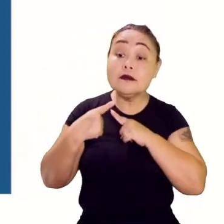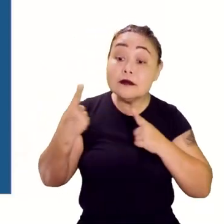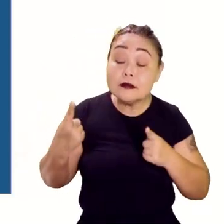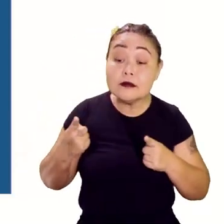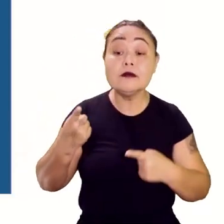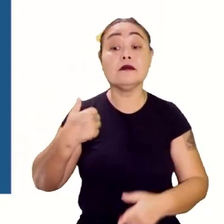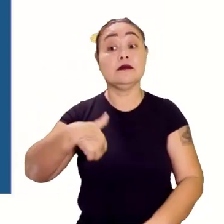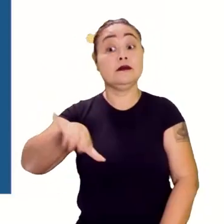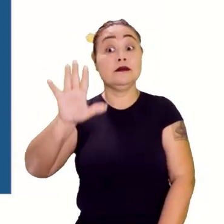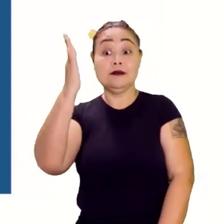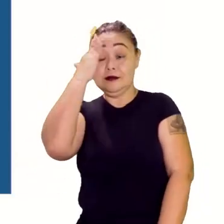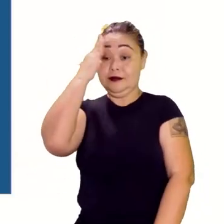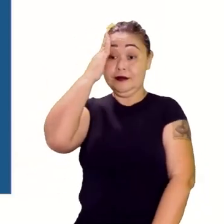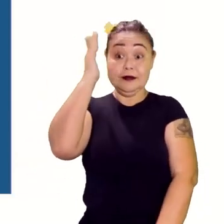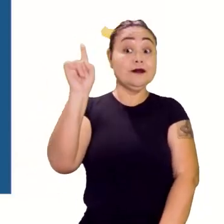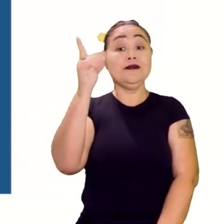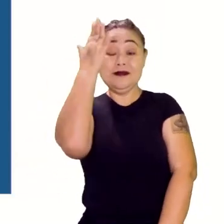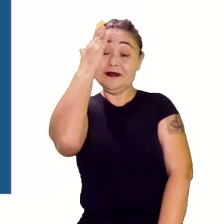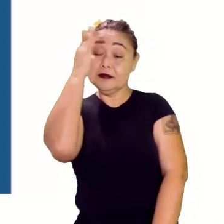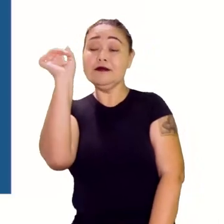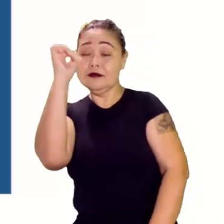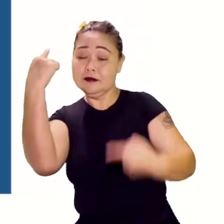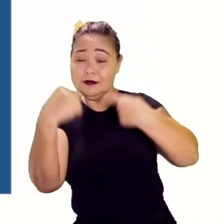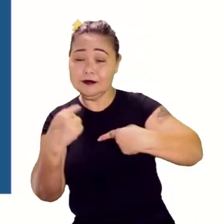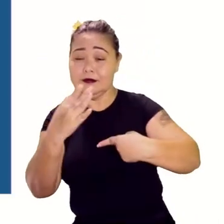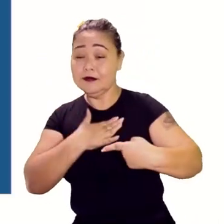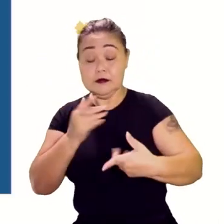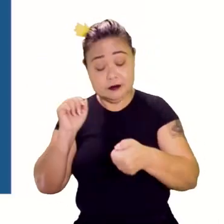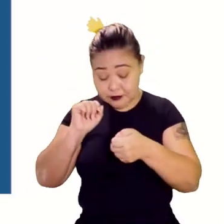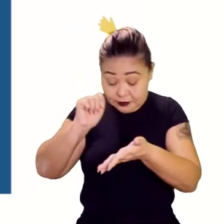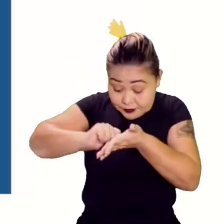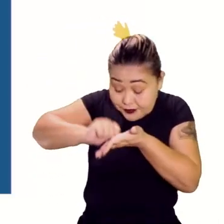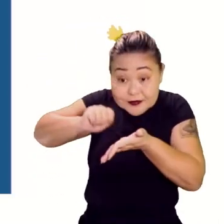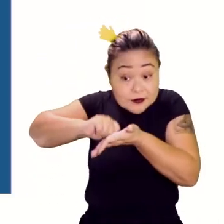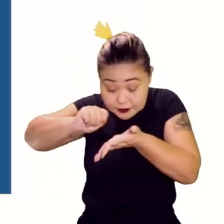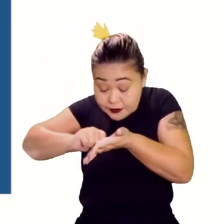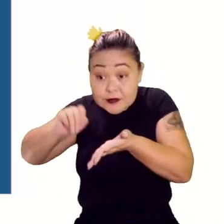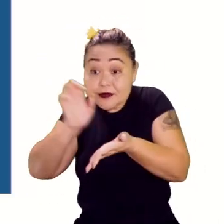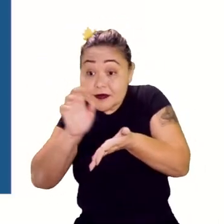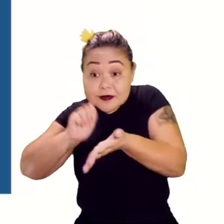E tem outro que fala assim, ah, eu sei, gostei desse desafio, vou logo fazer aqui,